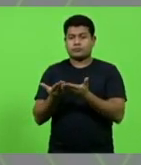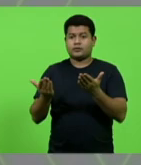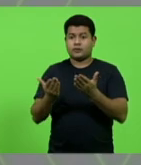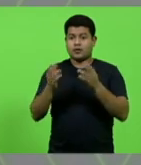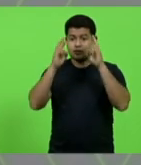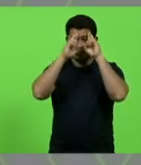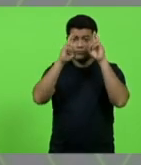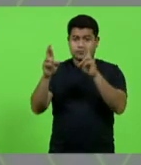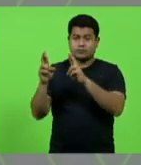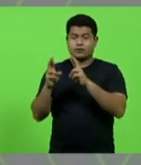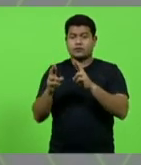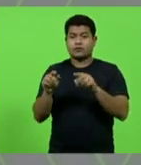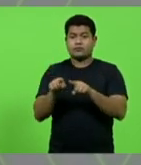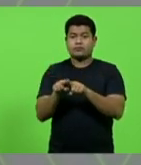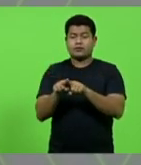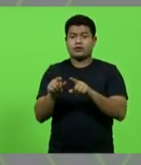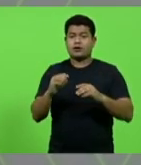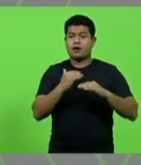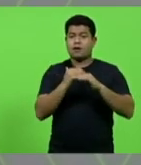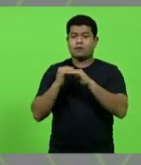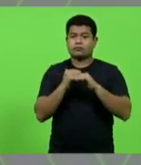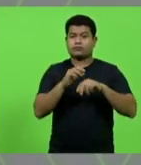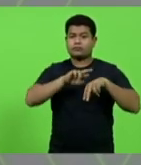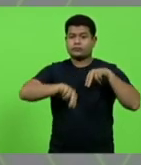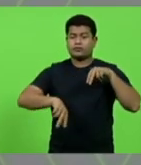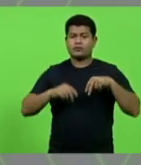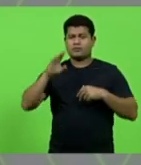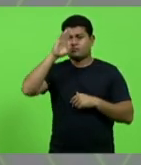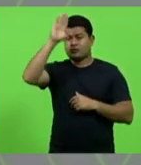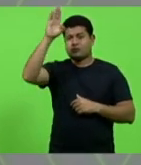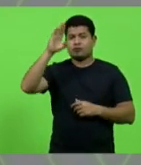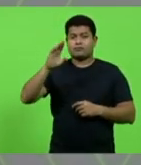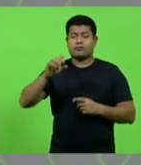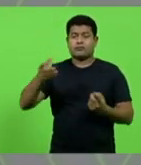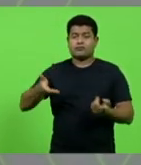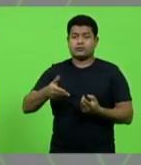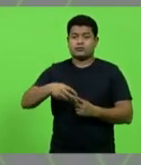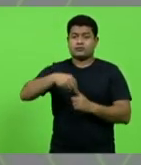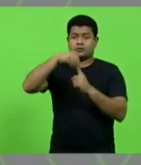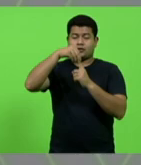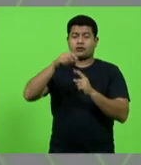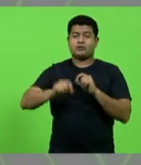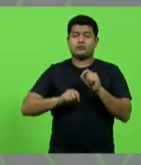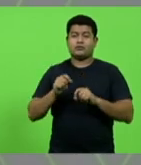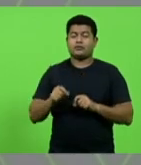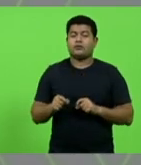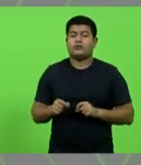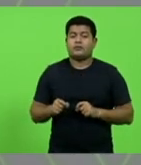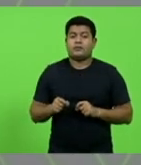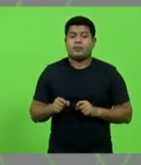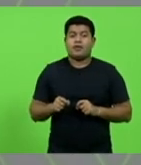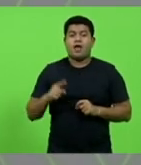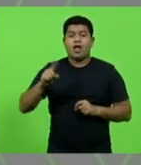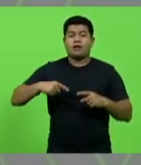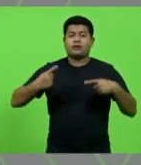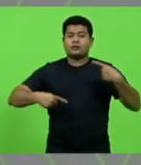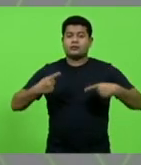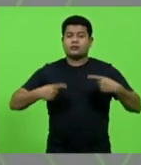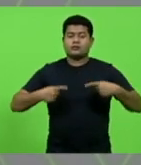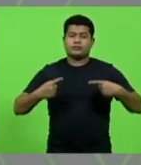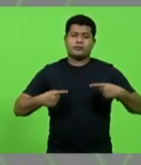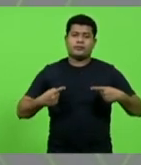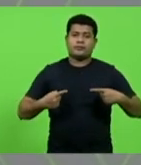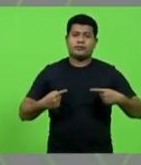gênero. Mas a principal questão que eu gostaria de trazer para esta audiência pública é o debate a respeito